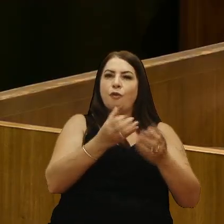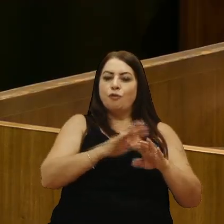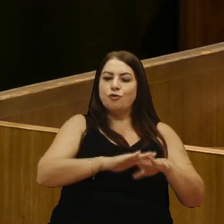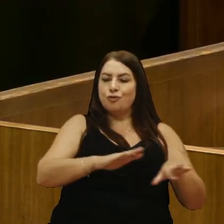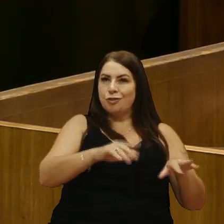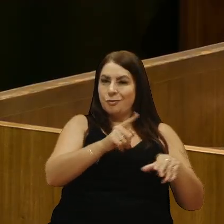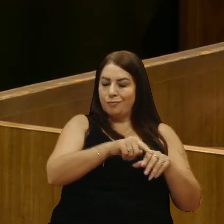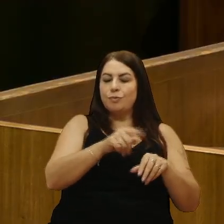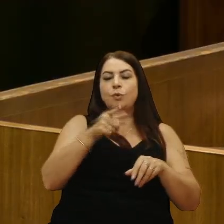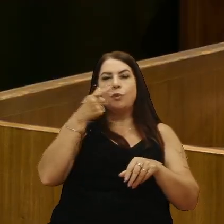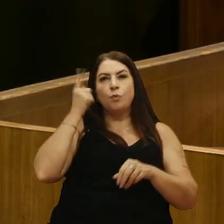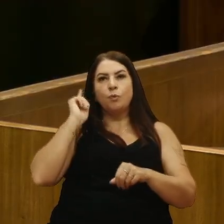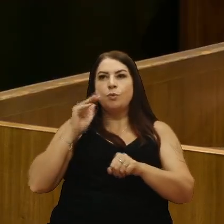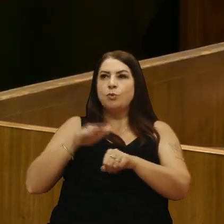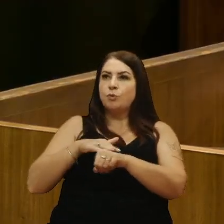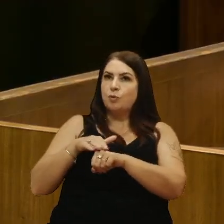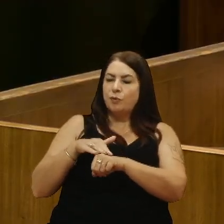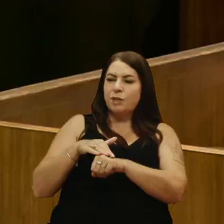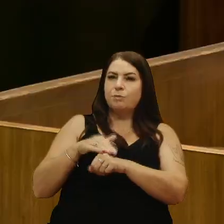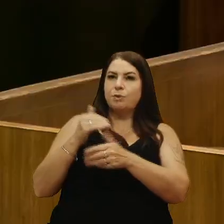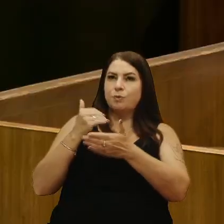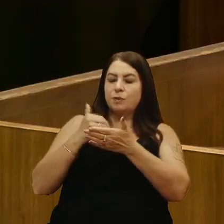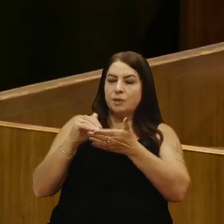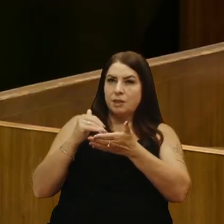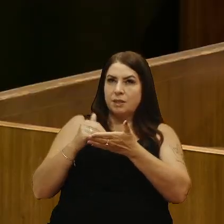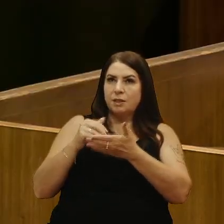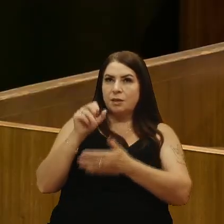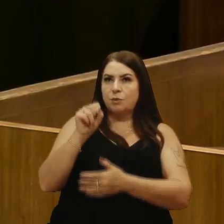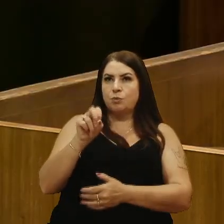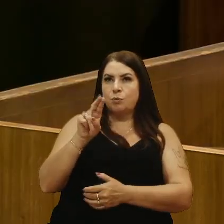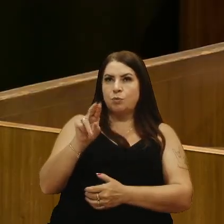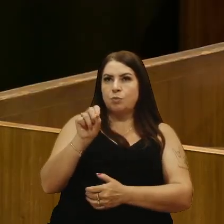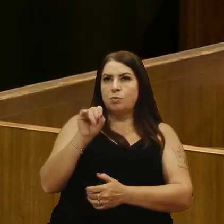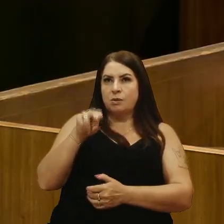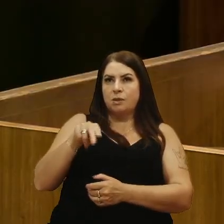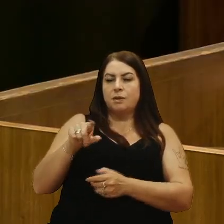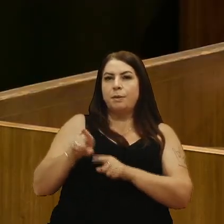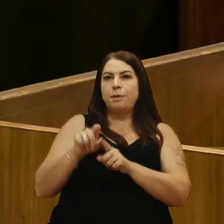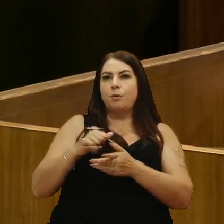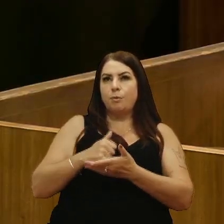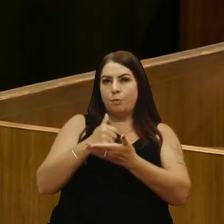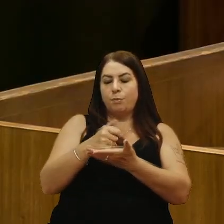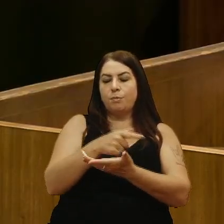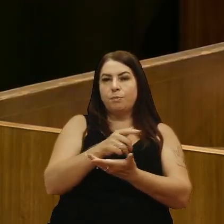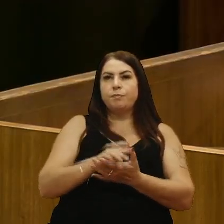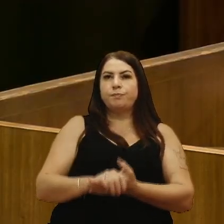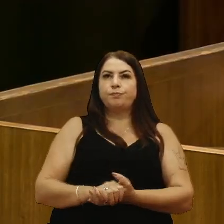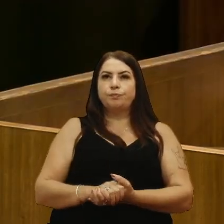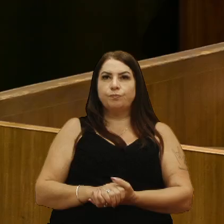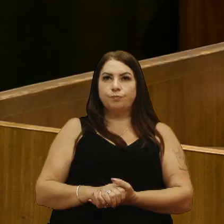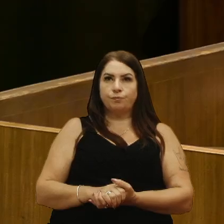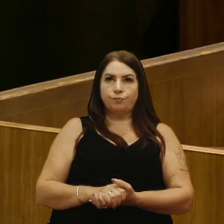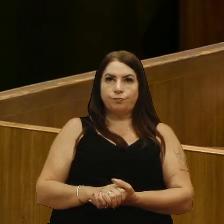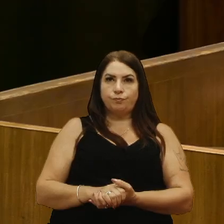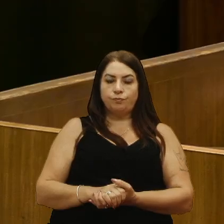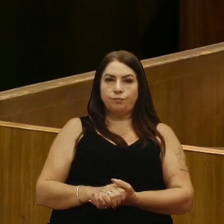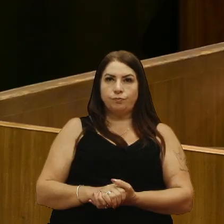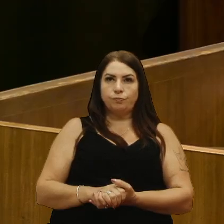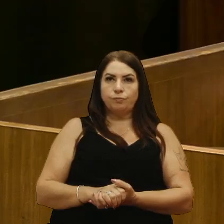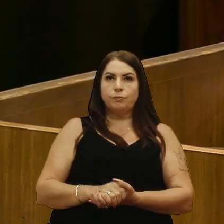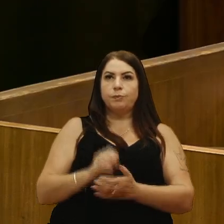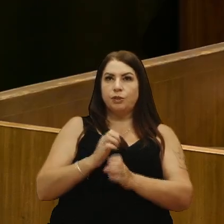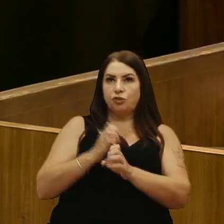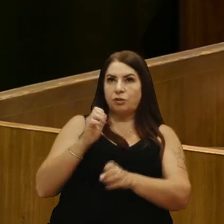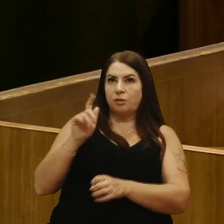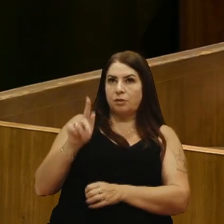conversamos ontem com o secretário Suzin, também com o adjunto, e mais a engenheira